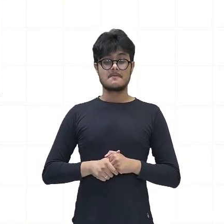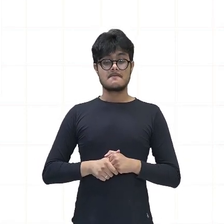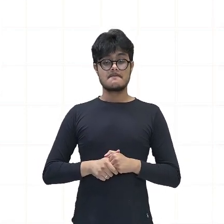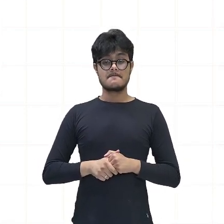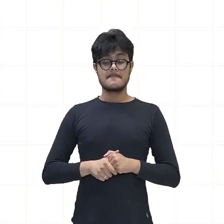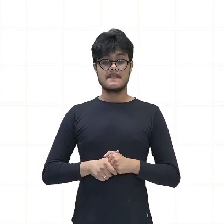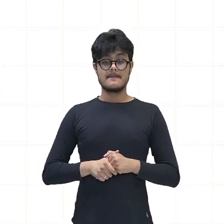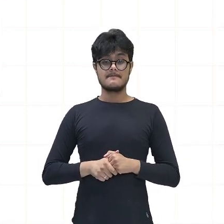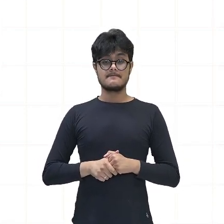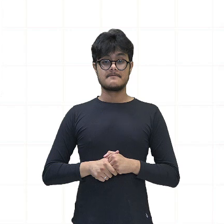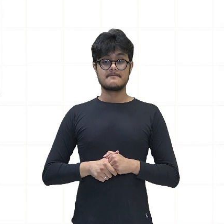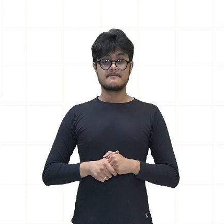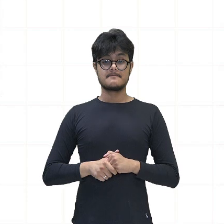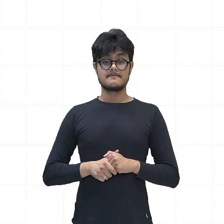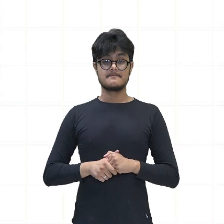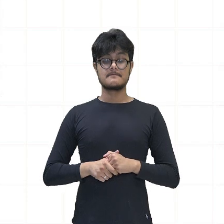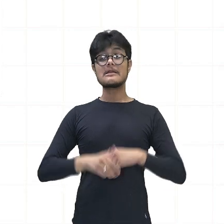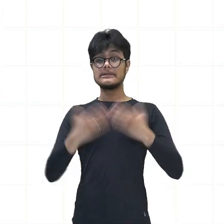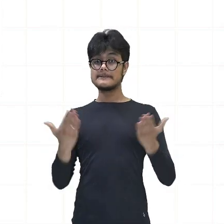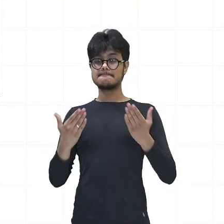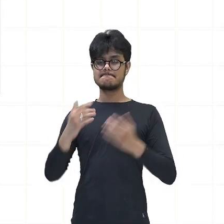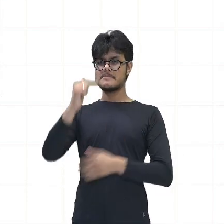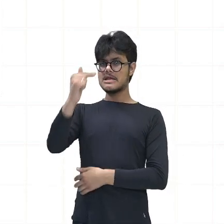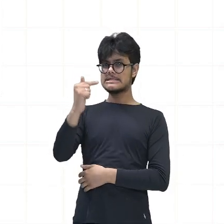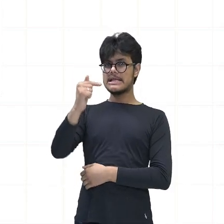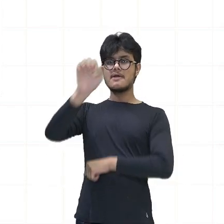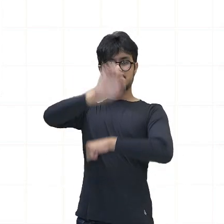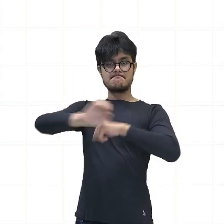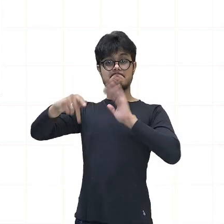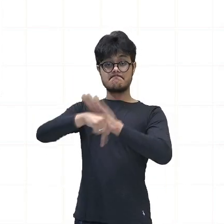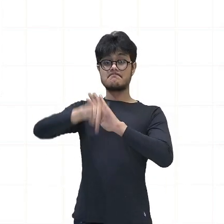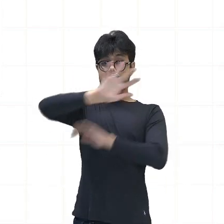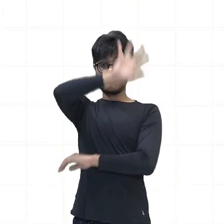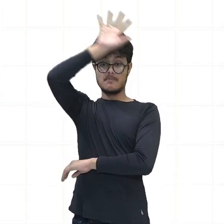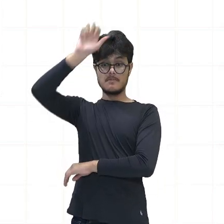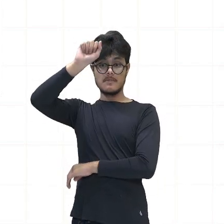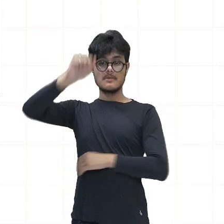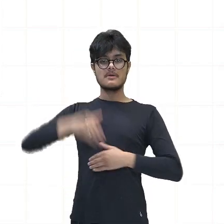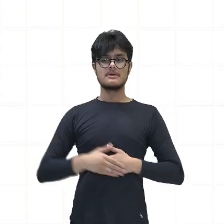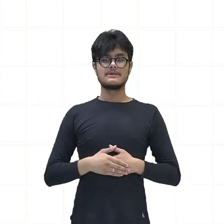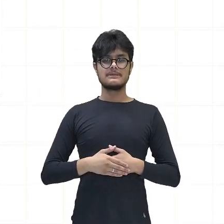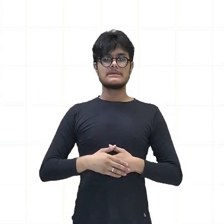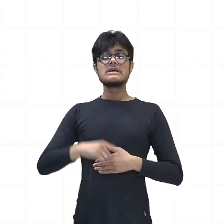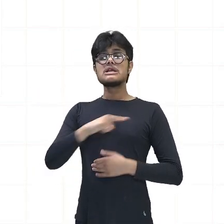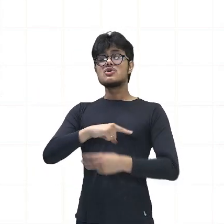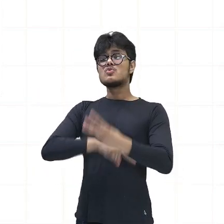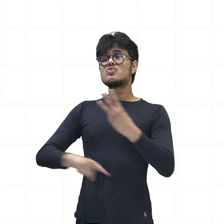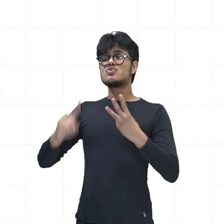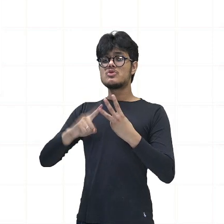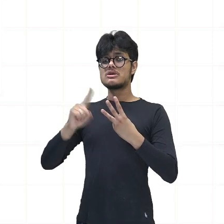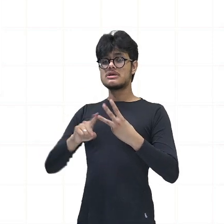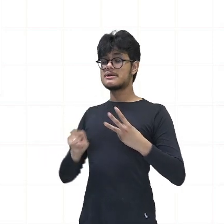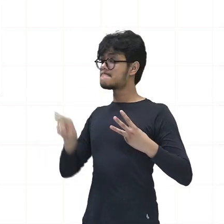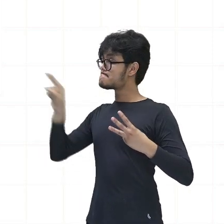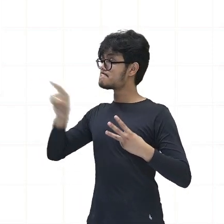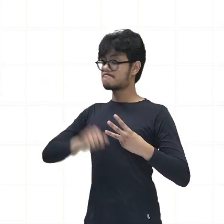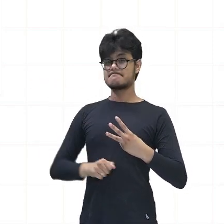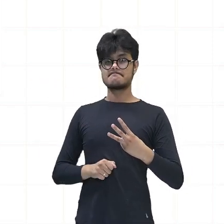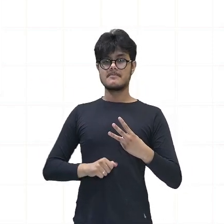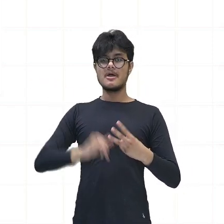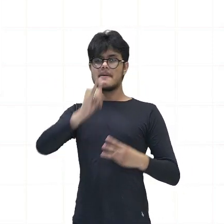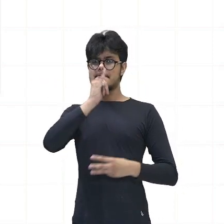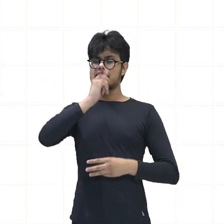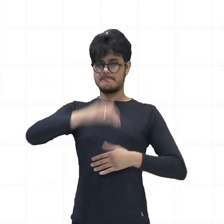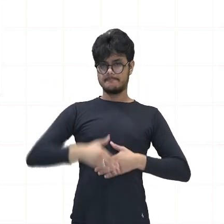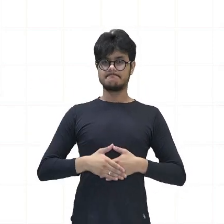norte, constituída aí por 7 estados do território brasileiro. E o mapa 3, a gente vai ver a extensão da Amazônia